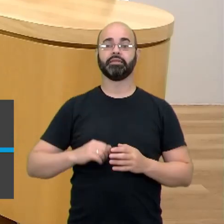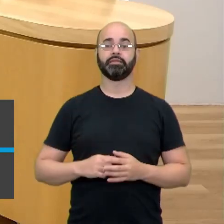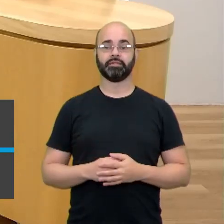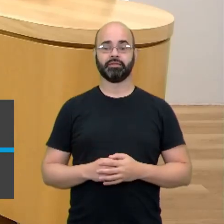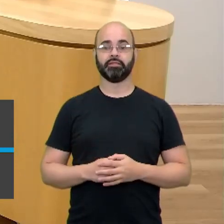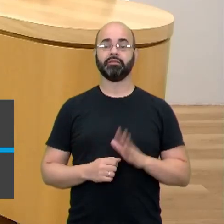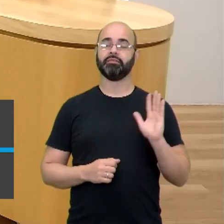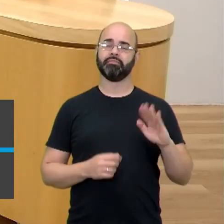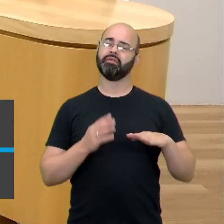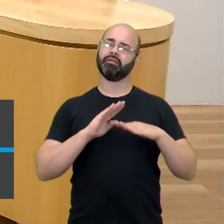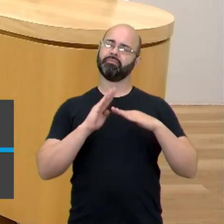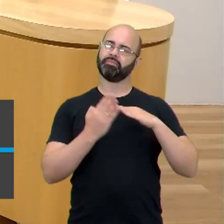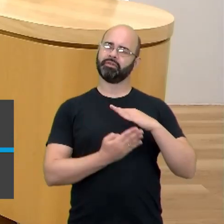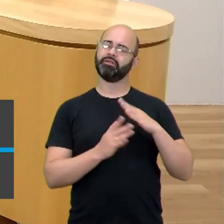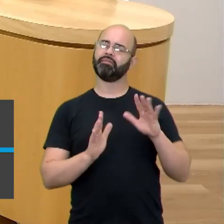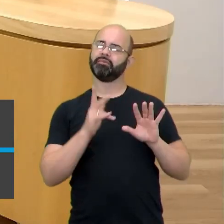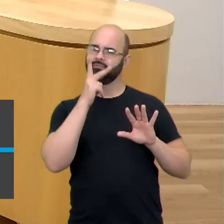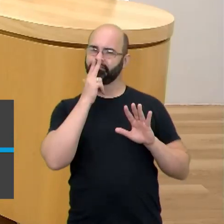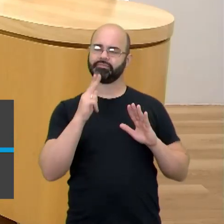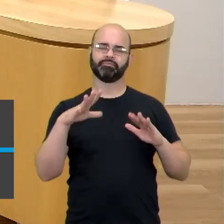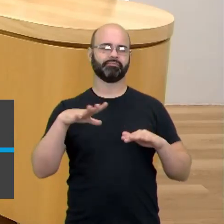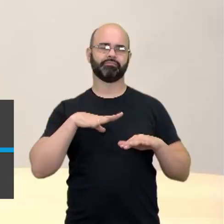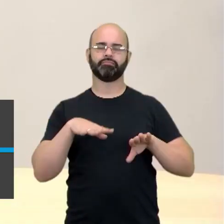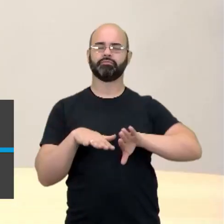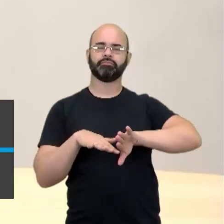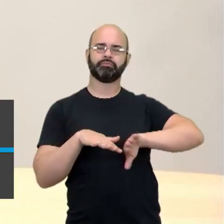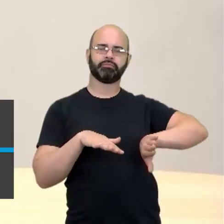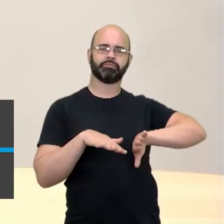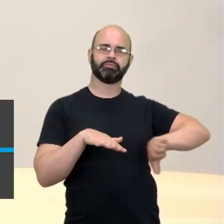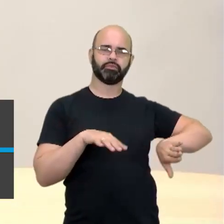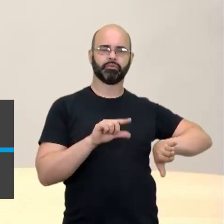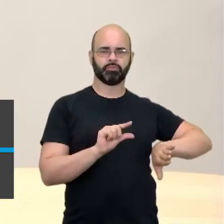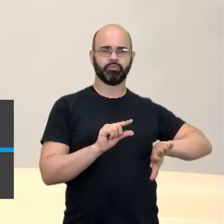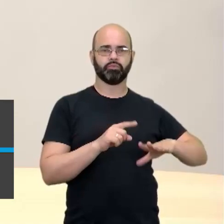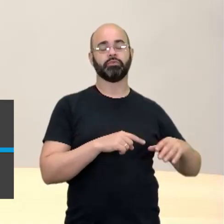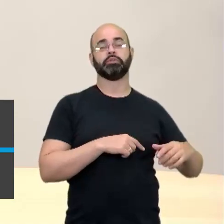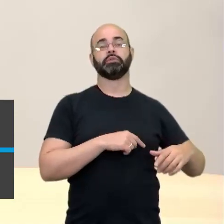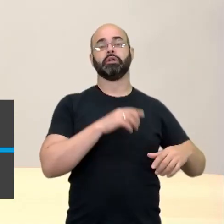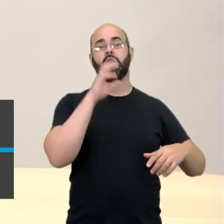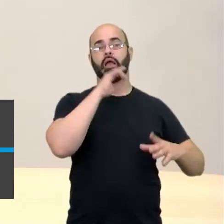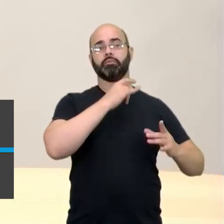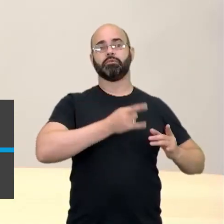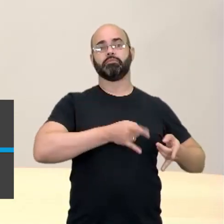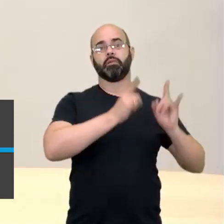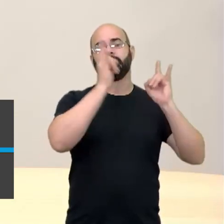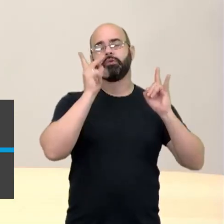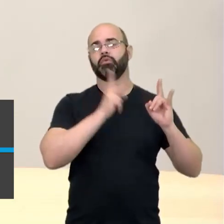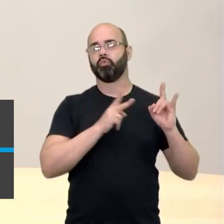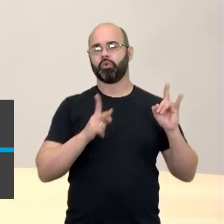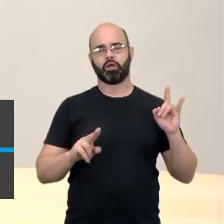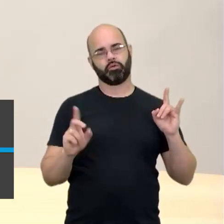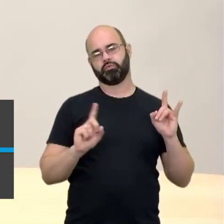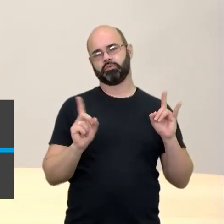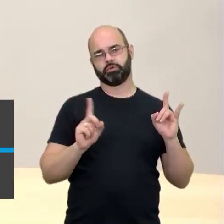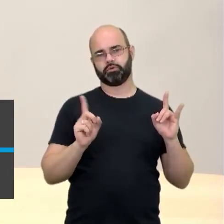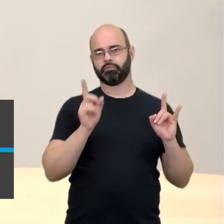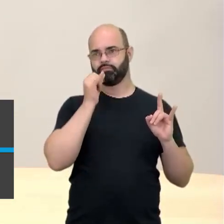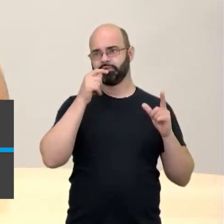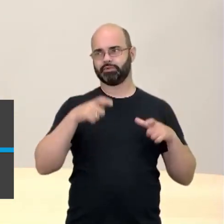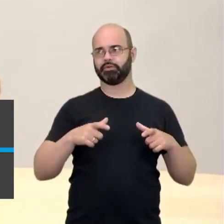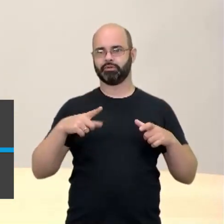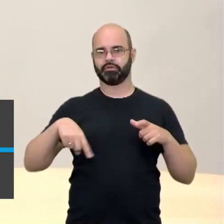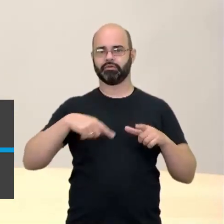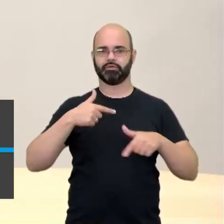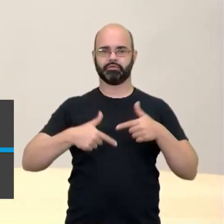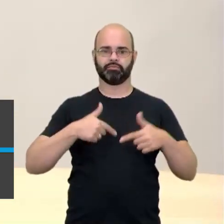ela ser um bairro mais periférico, ainda não está acontecendo com a velocidade que acontece, por exemplo, aqui, onde a gente trabalha, de onde você